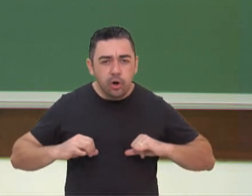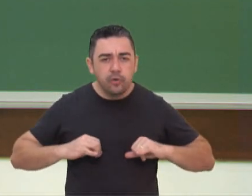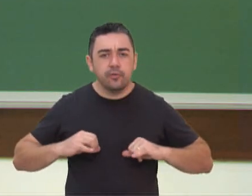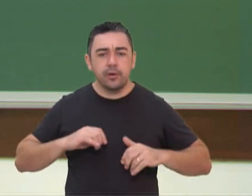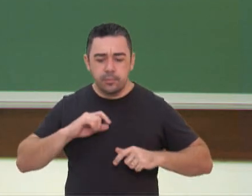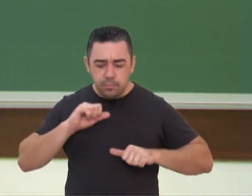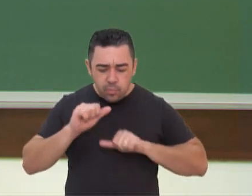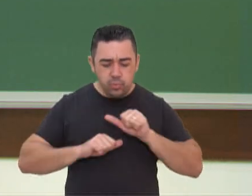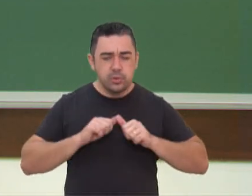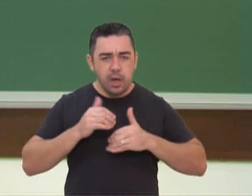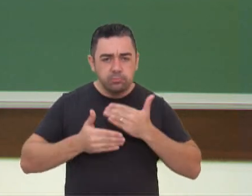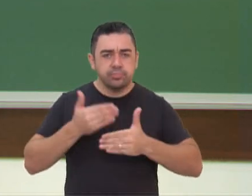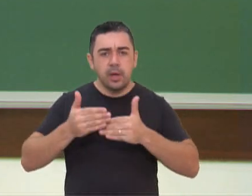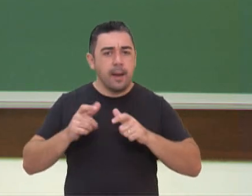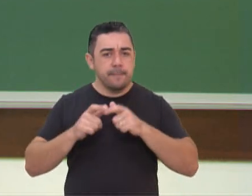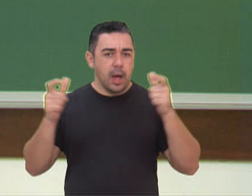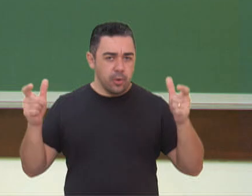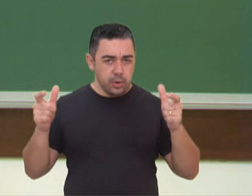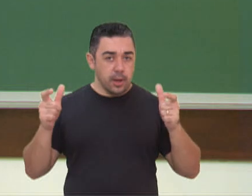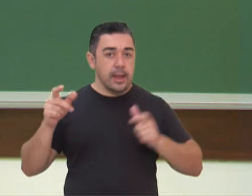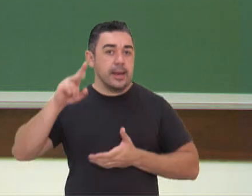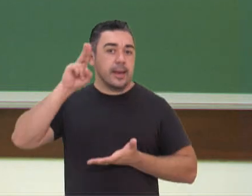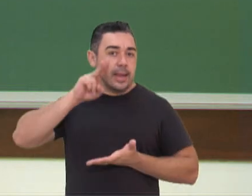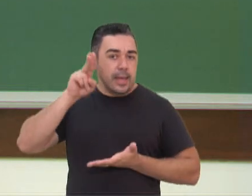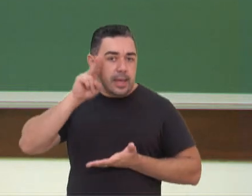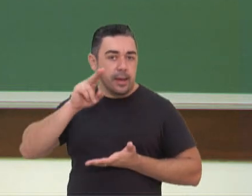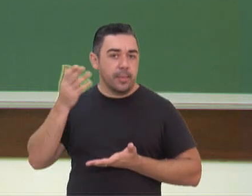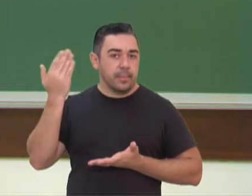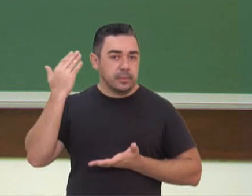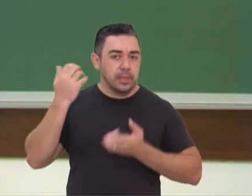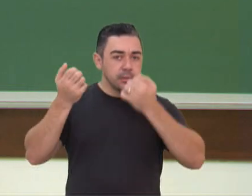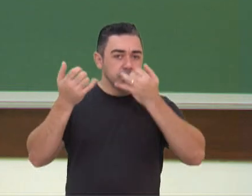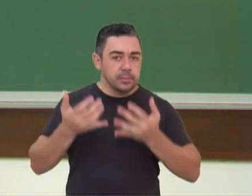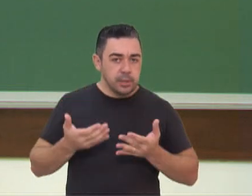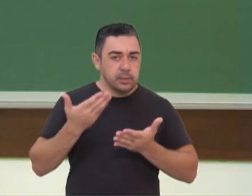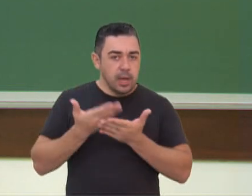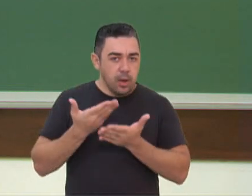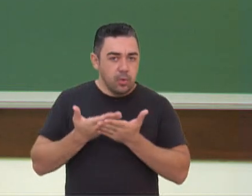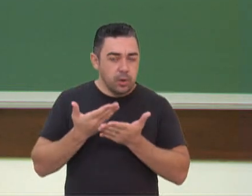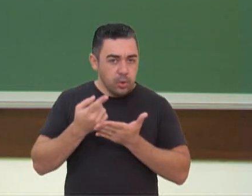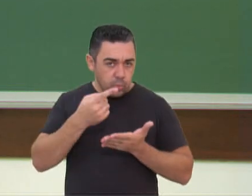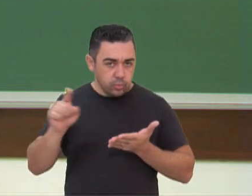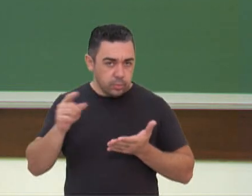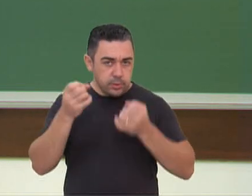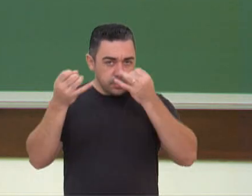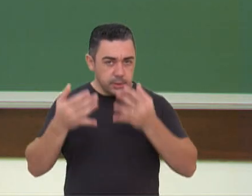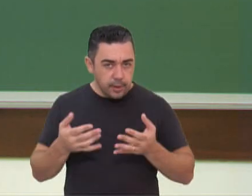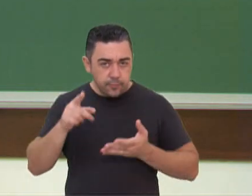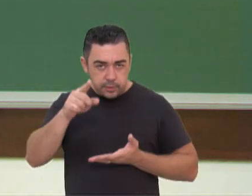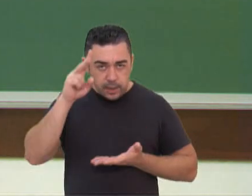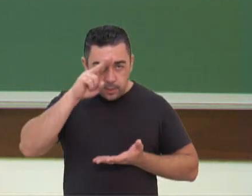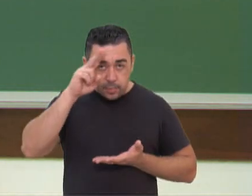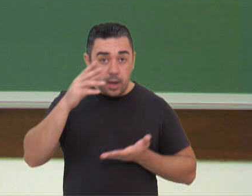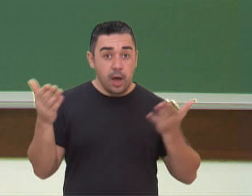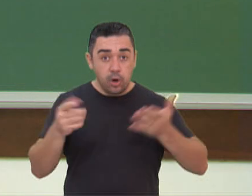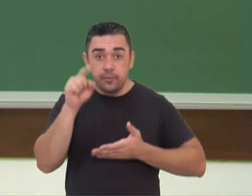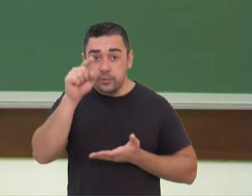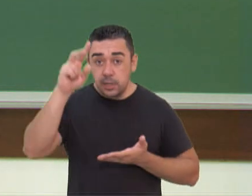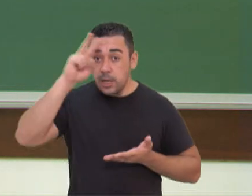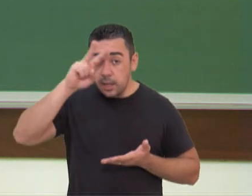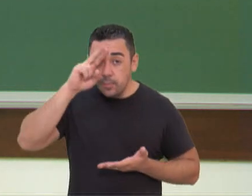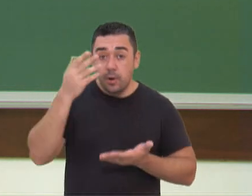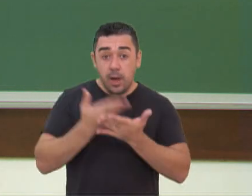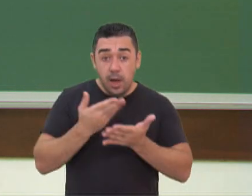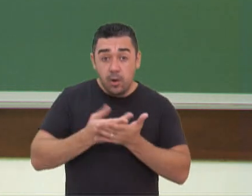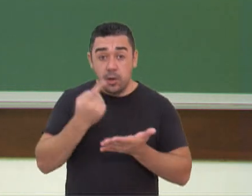de precariedade, boa parte dela. Lembra de como nós abrimos a última aula falando disso? Lembrou? Massa! Agora que você lembrou da nossa